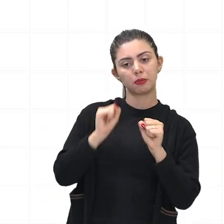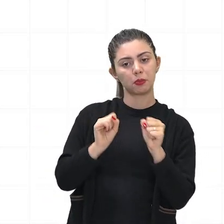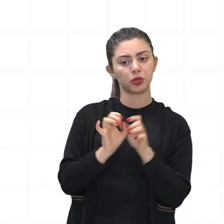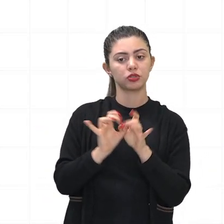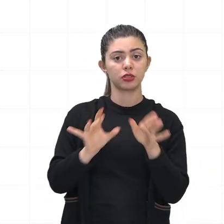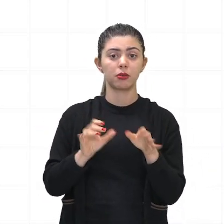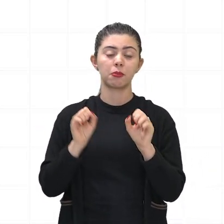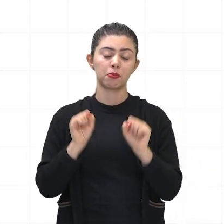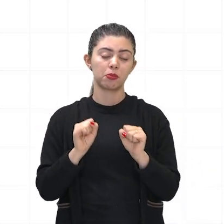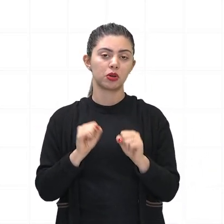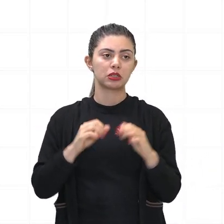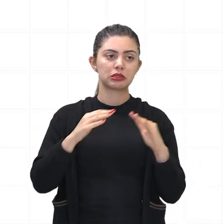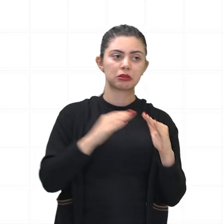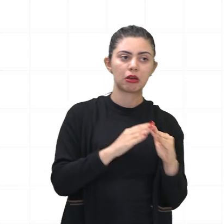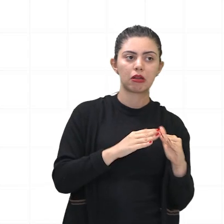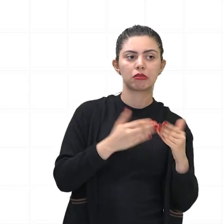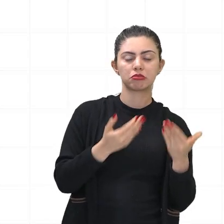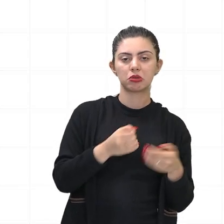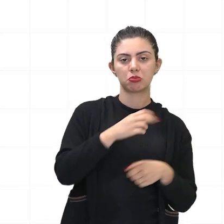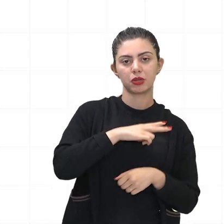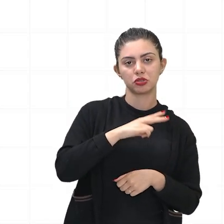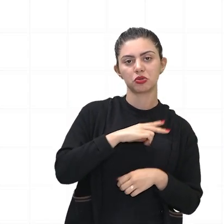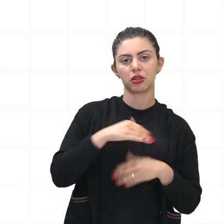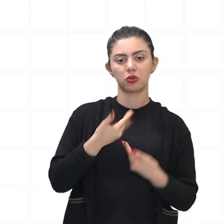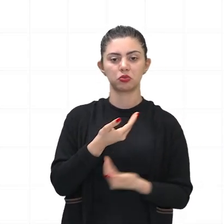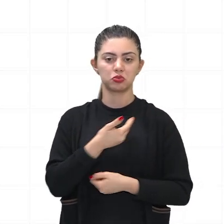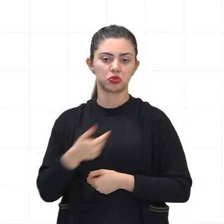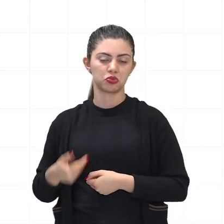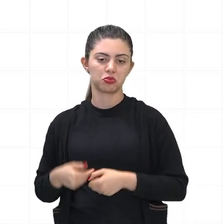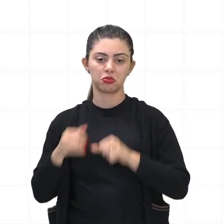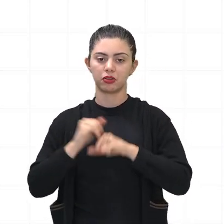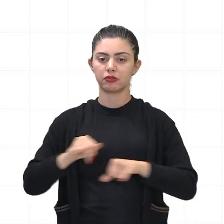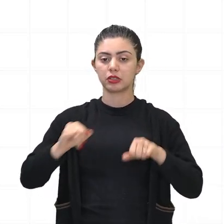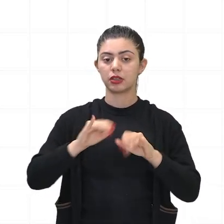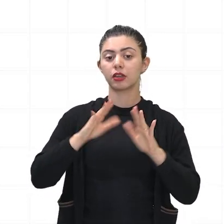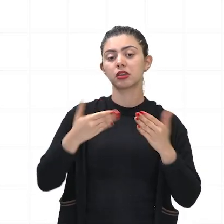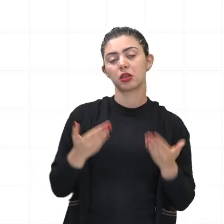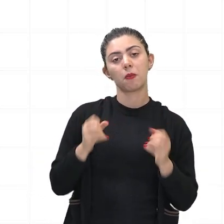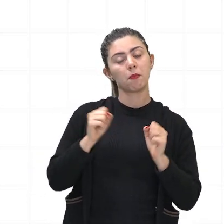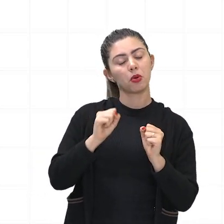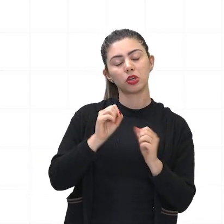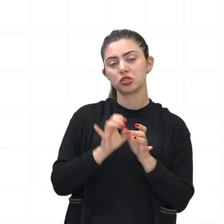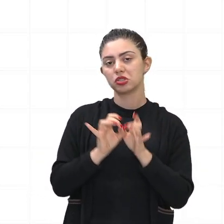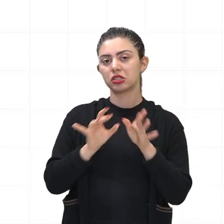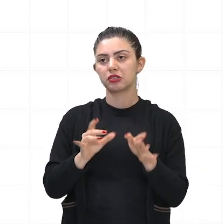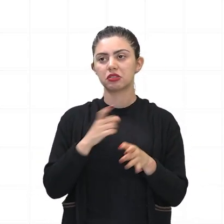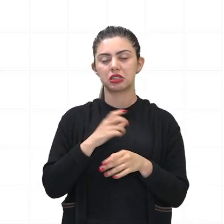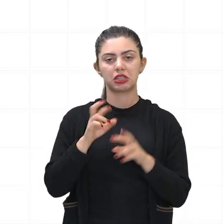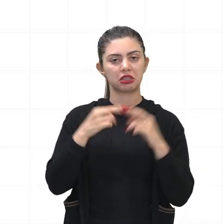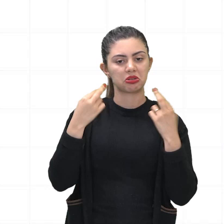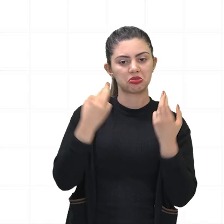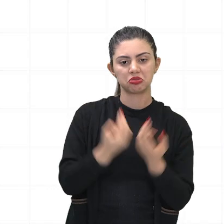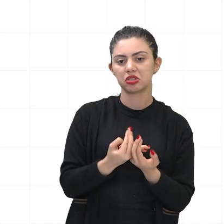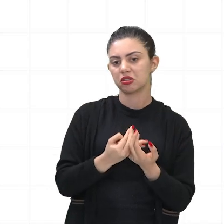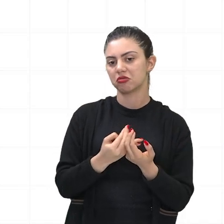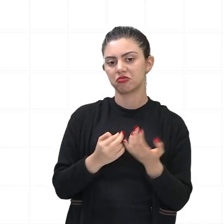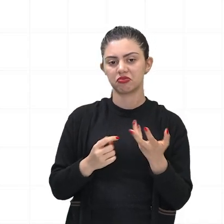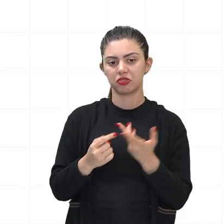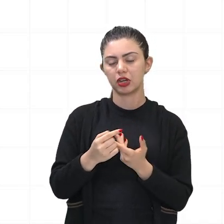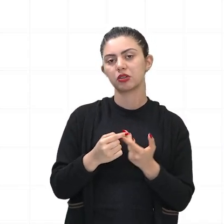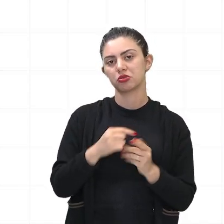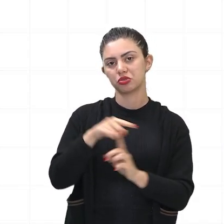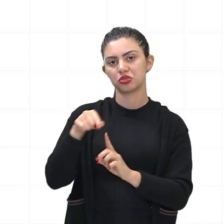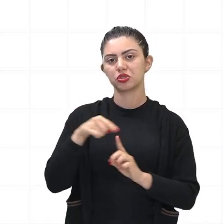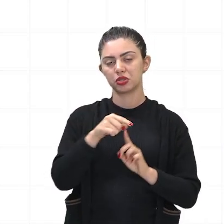em público quanto em privado, pelo culto, cumprimento dos ritos e as práticas de ensino. Ou seja,